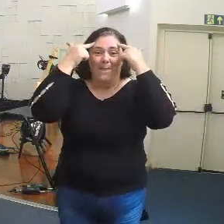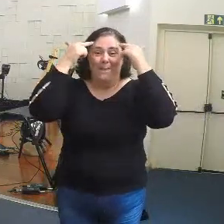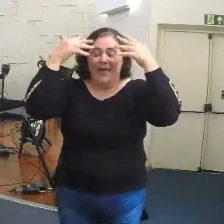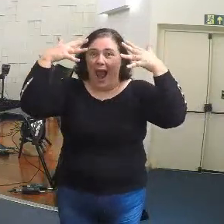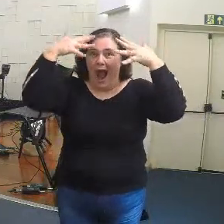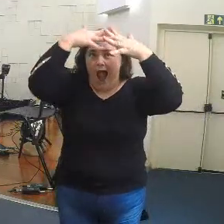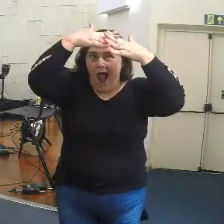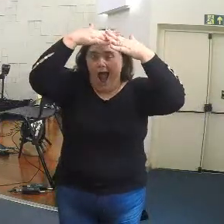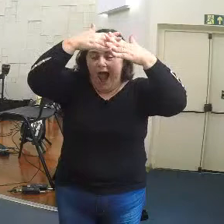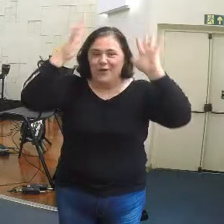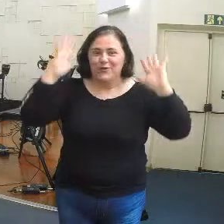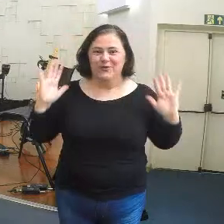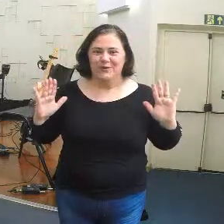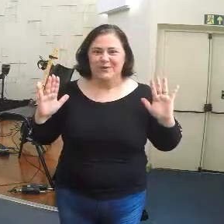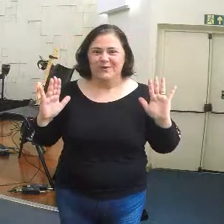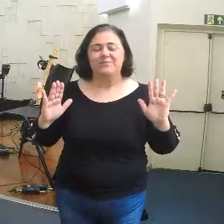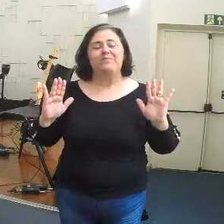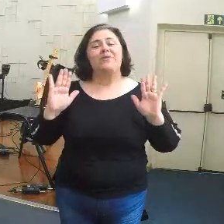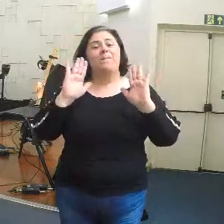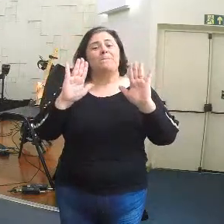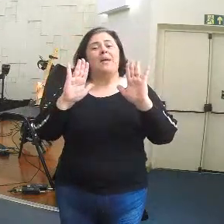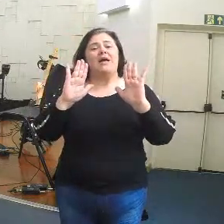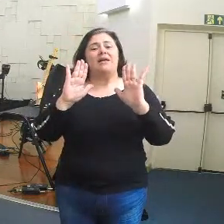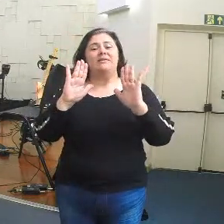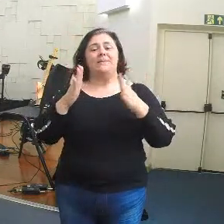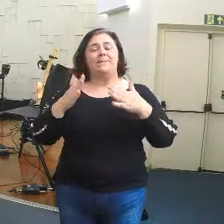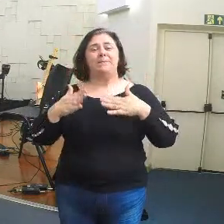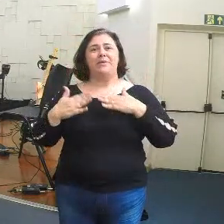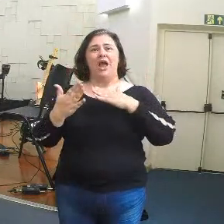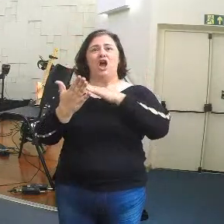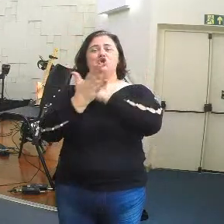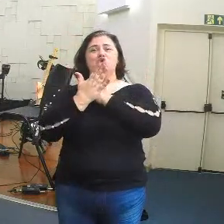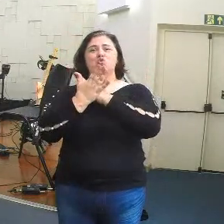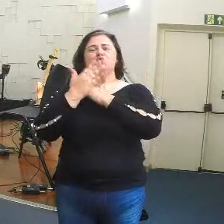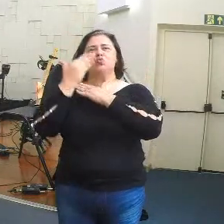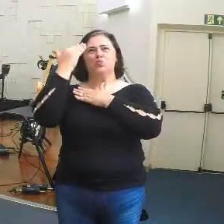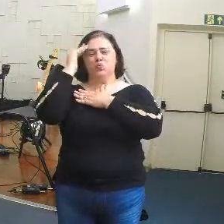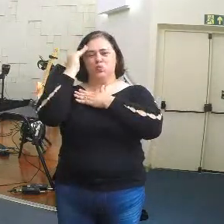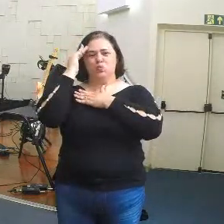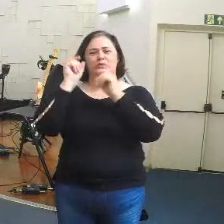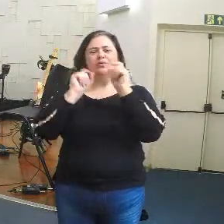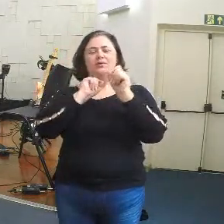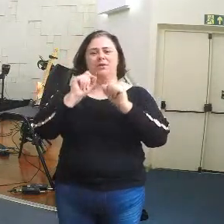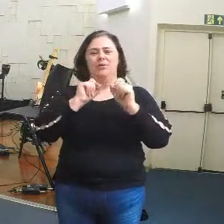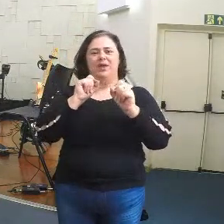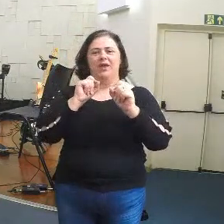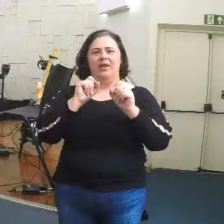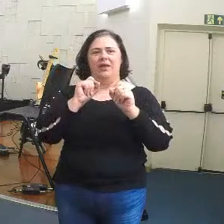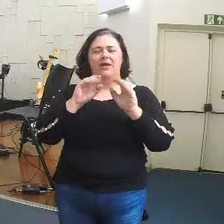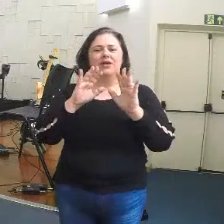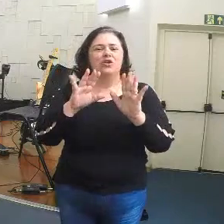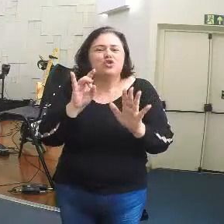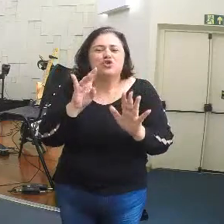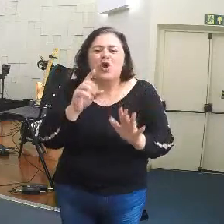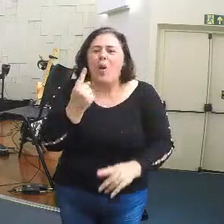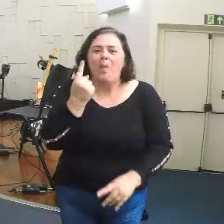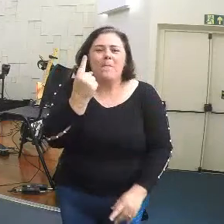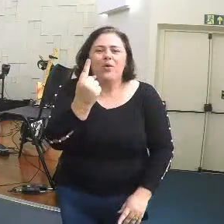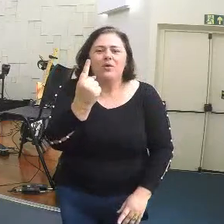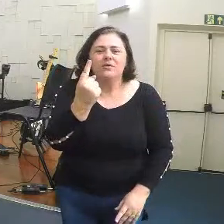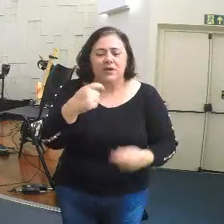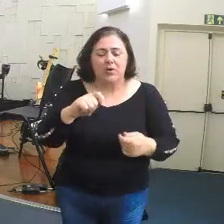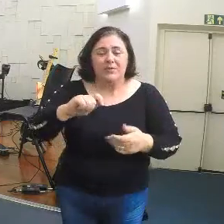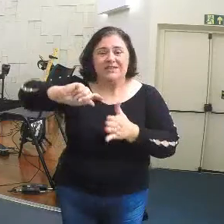me ajuda a entender, a única coisa que eu preciso fazer na vida cristã, é só uma coisa, eu preciso só abrir a